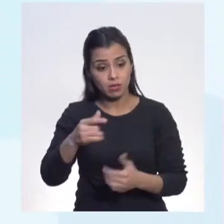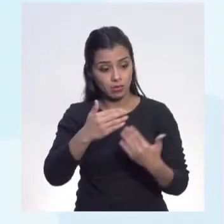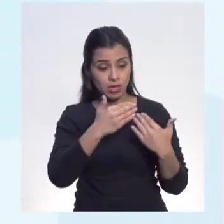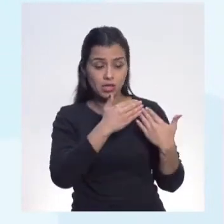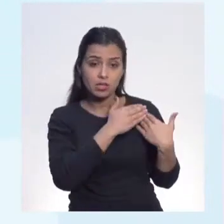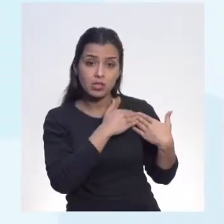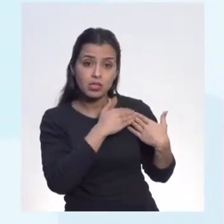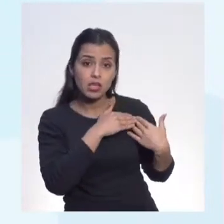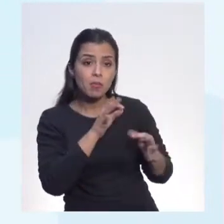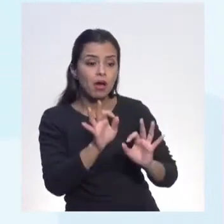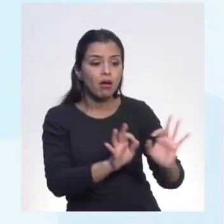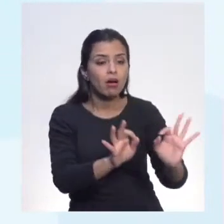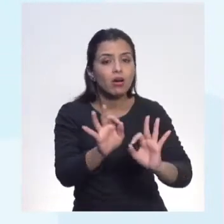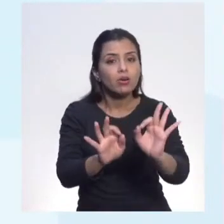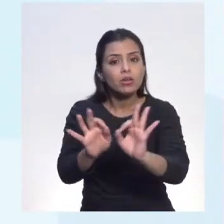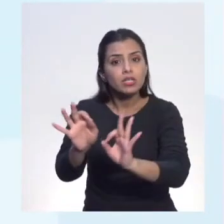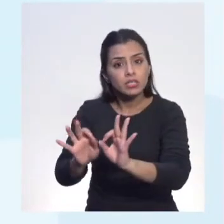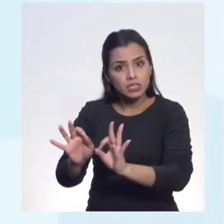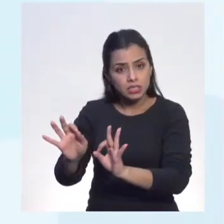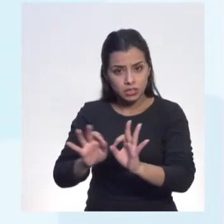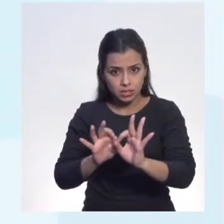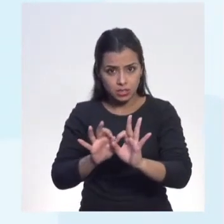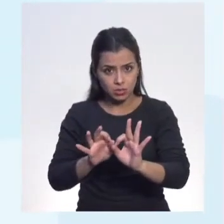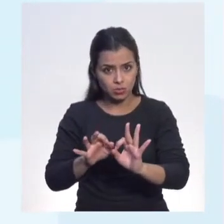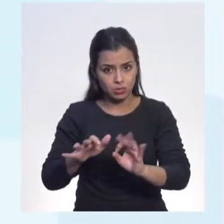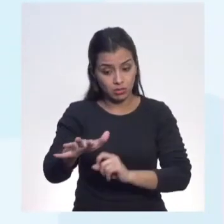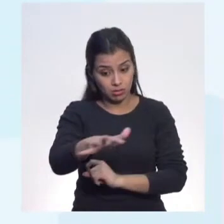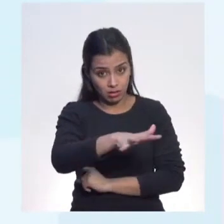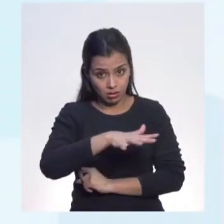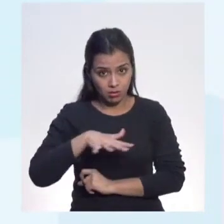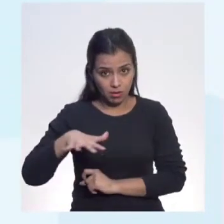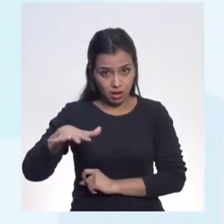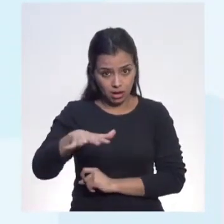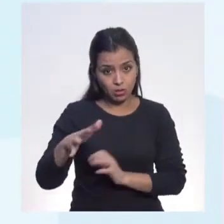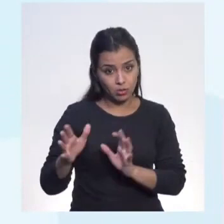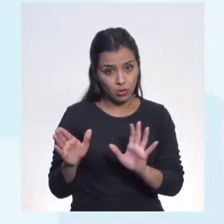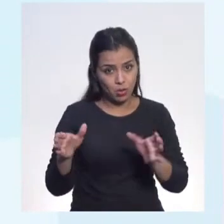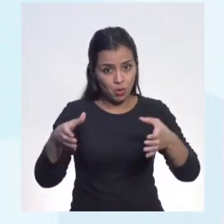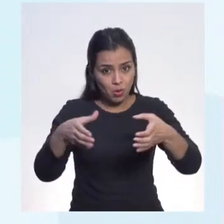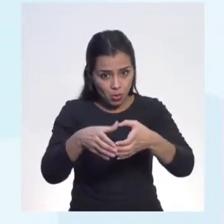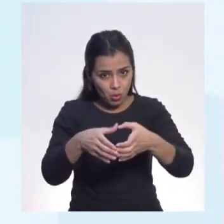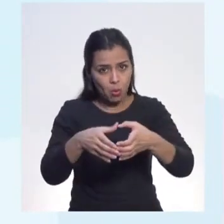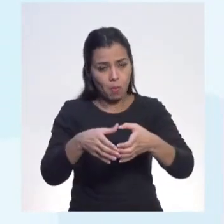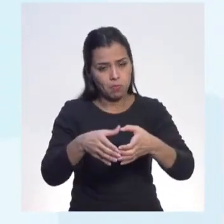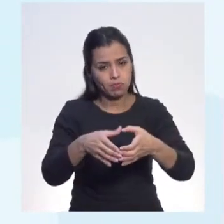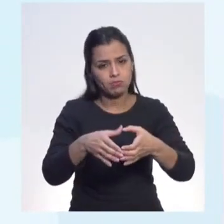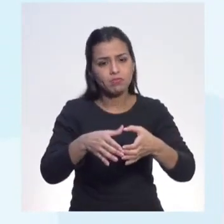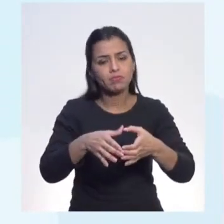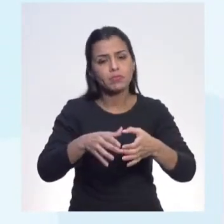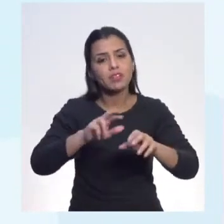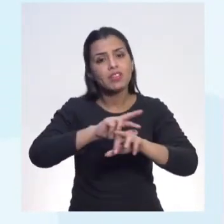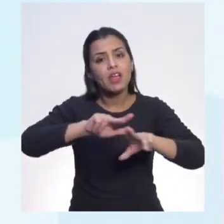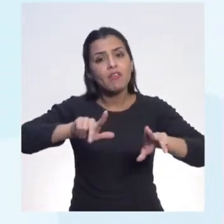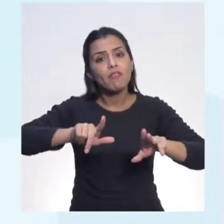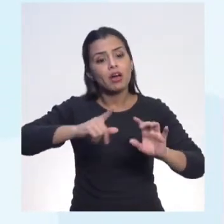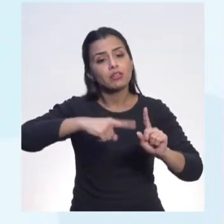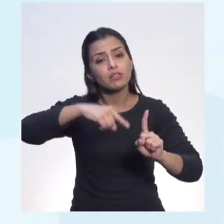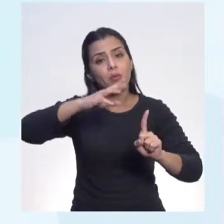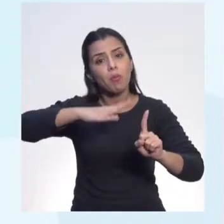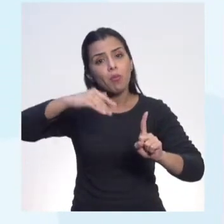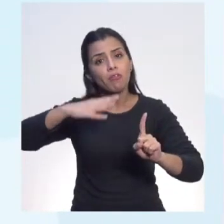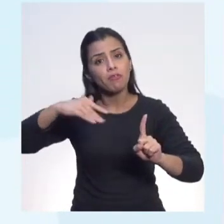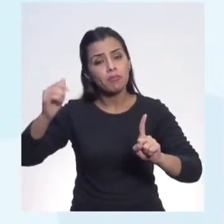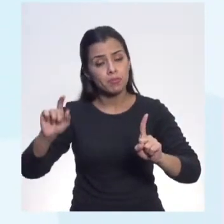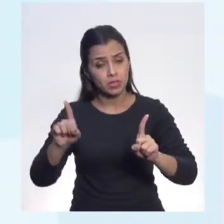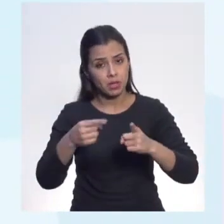responsável pela ordenação, no âmbito, pela ordenação dos diversos elementos e movimentos da música,